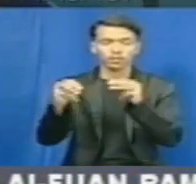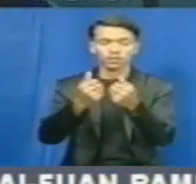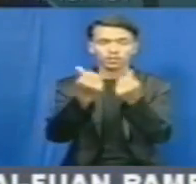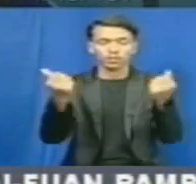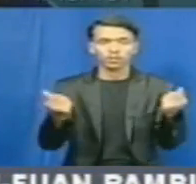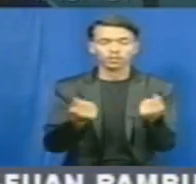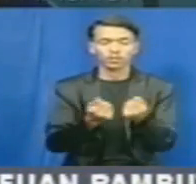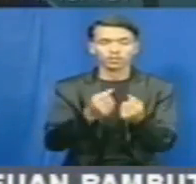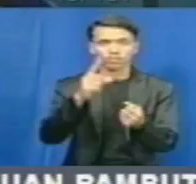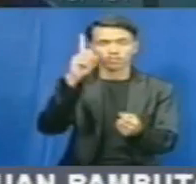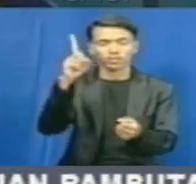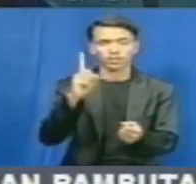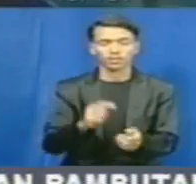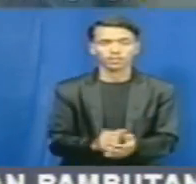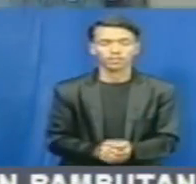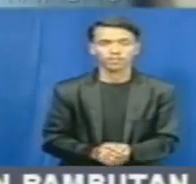sululi saiba suku ida.